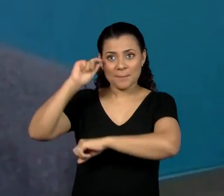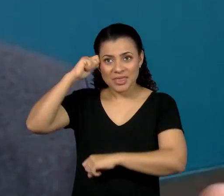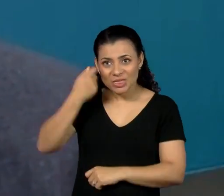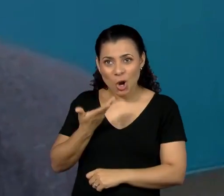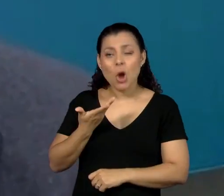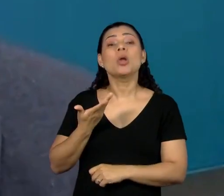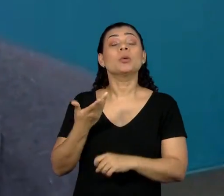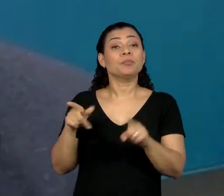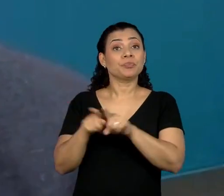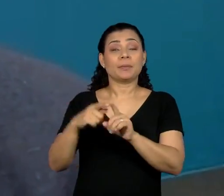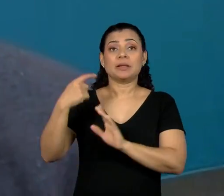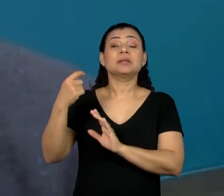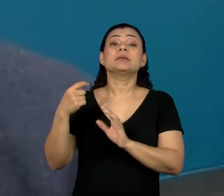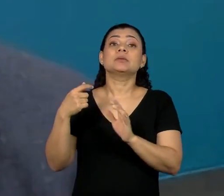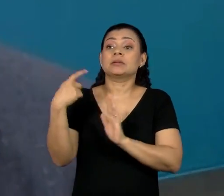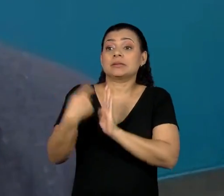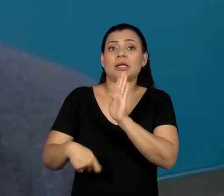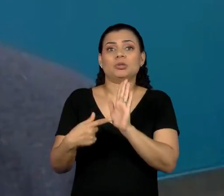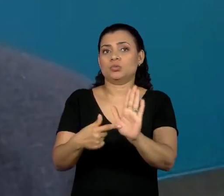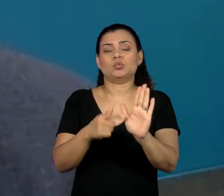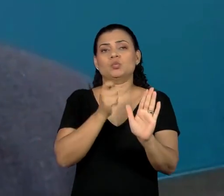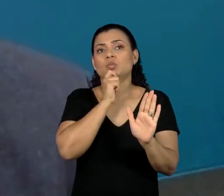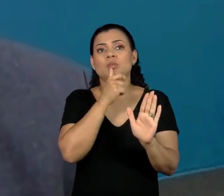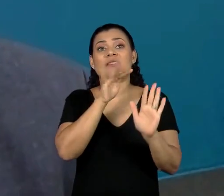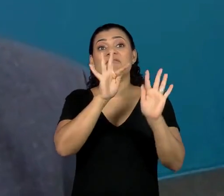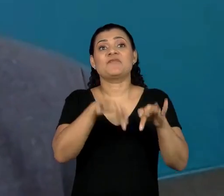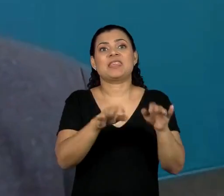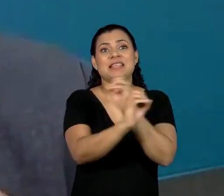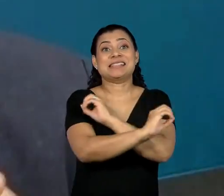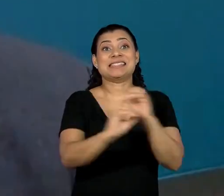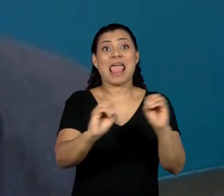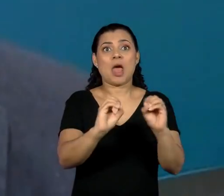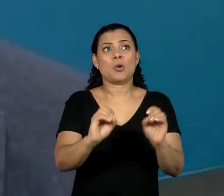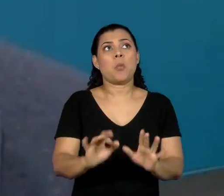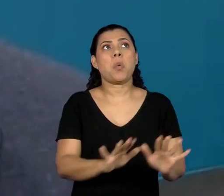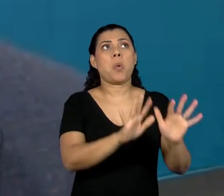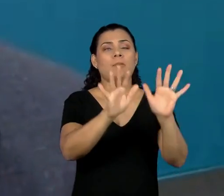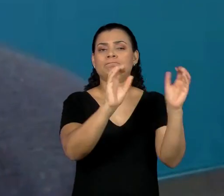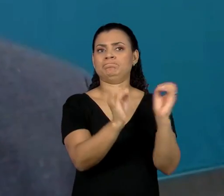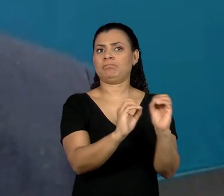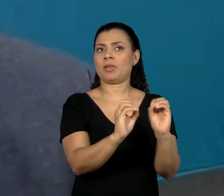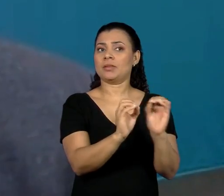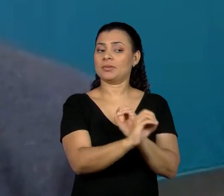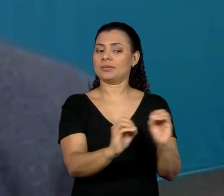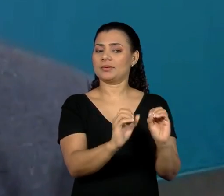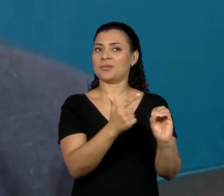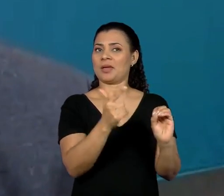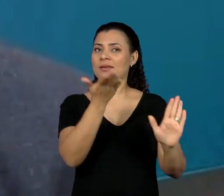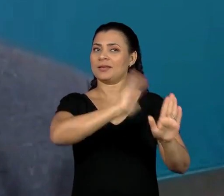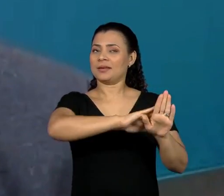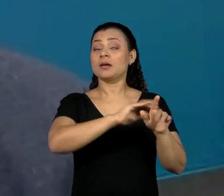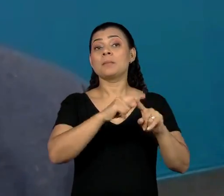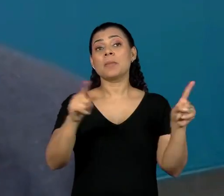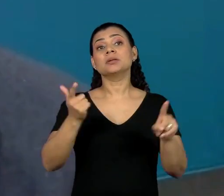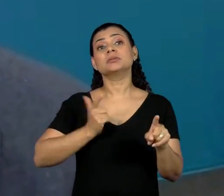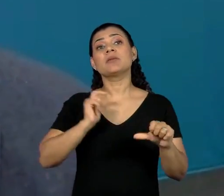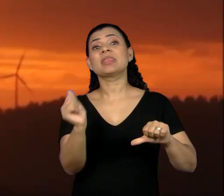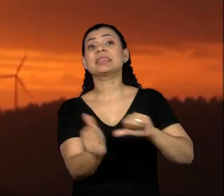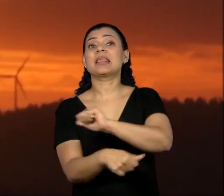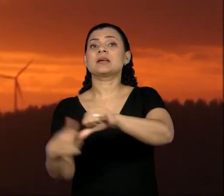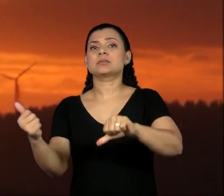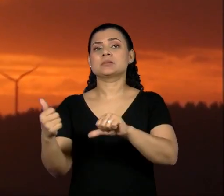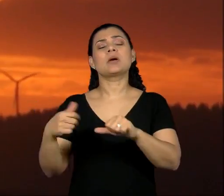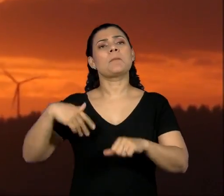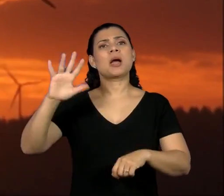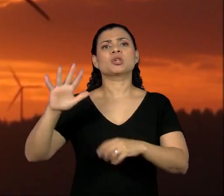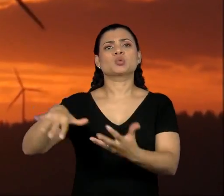e o texto ainda não tem, o fim dos combustíveis fósseis de forma muito clara e declarada, mas tem a transição da energia